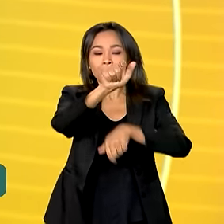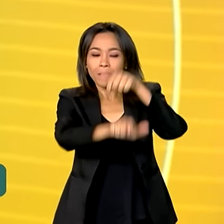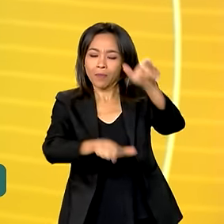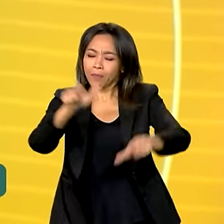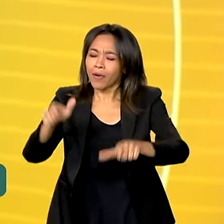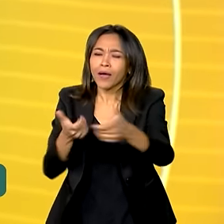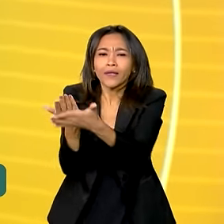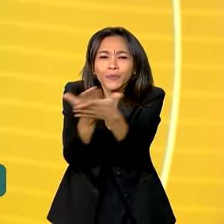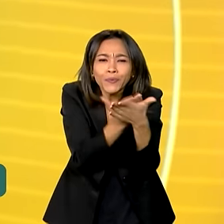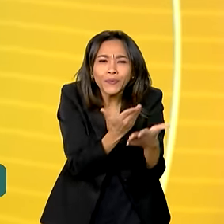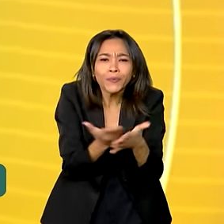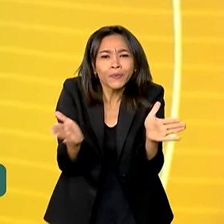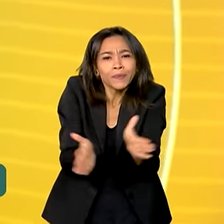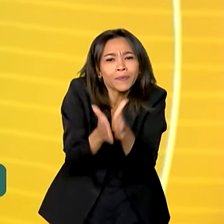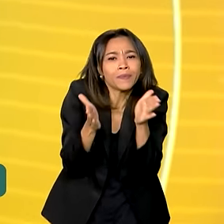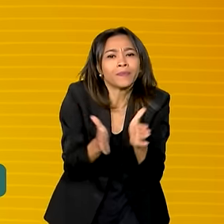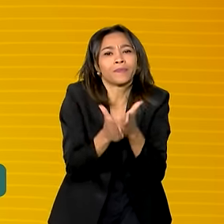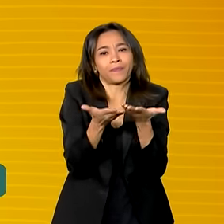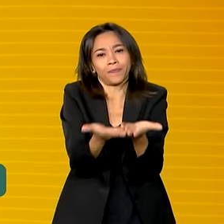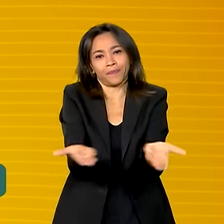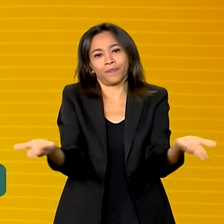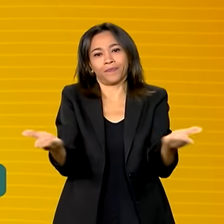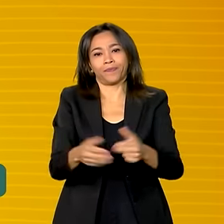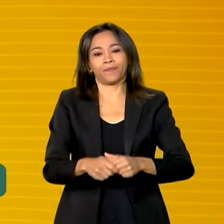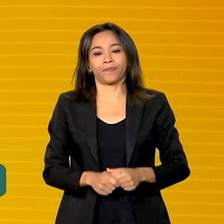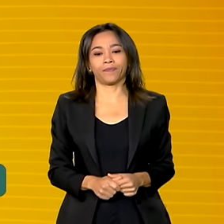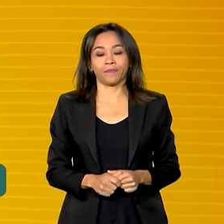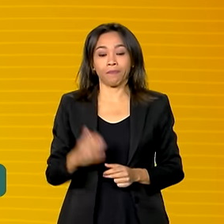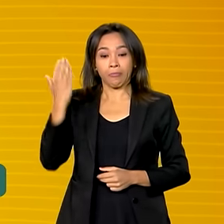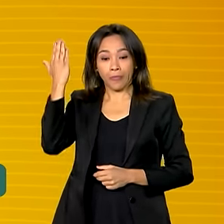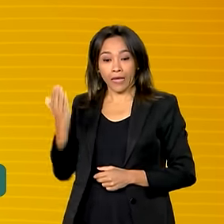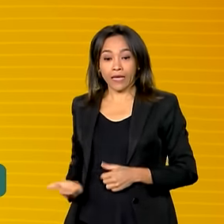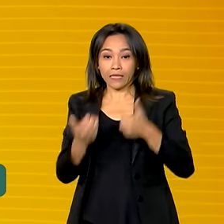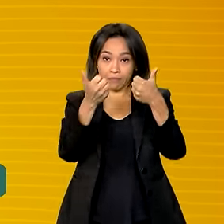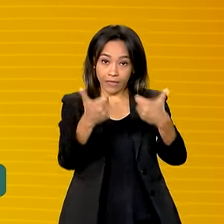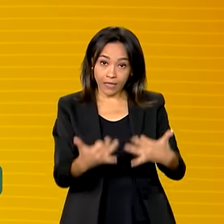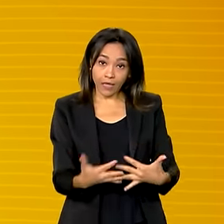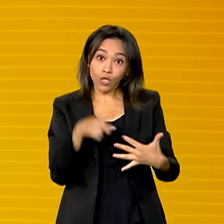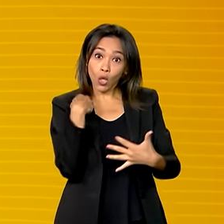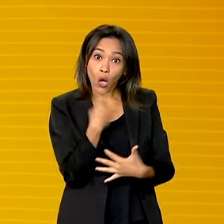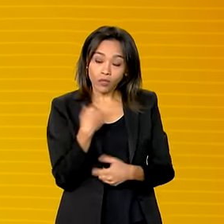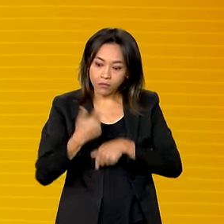de famílias de baixa renda. A gente trabalha muito com